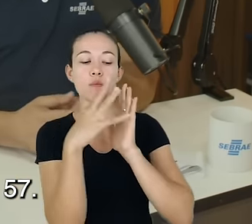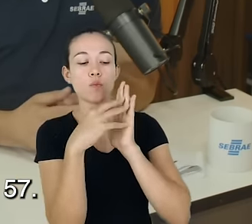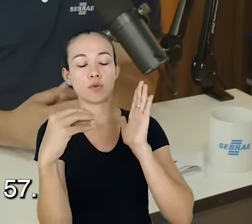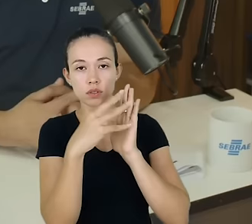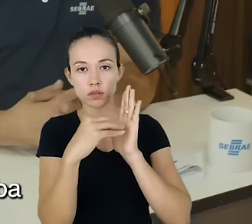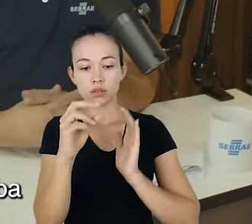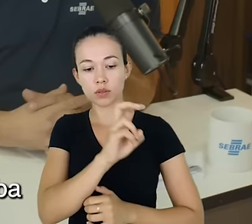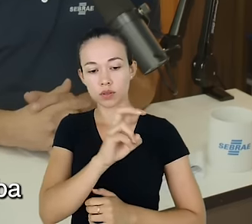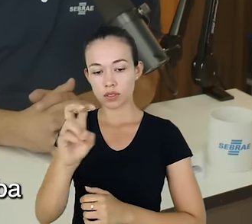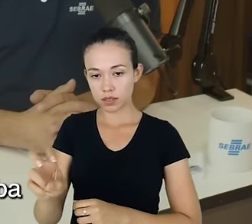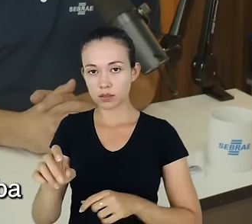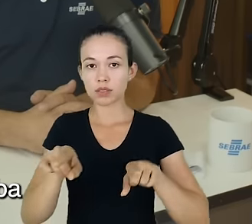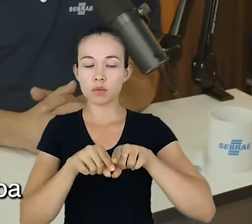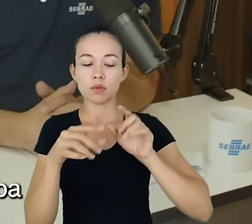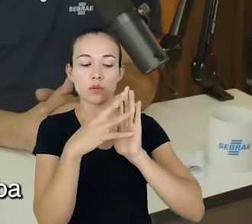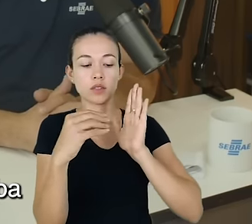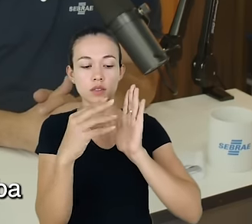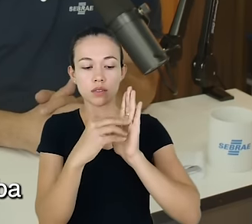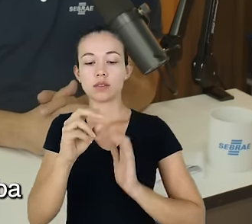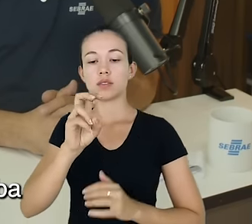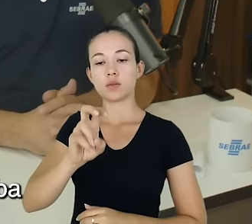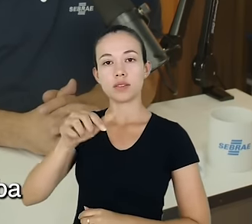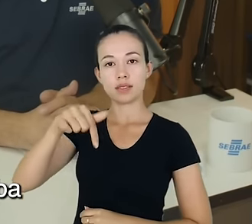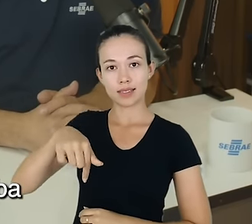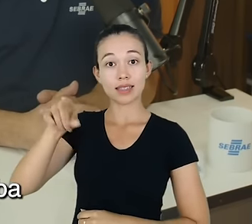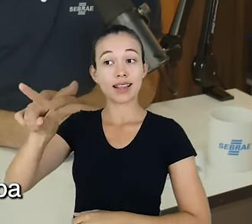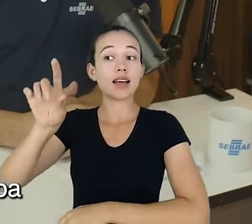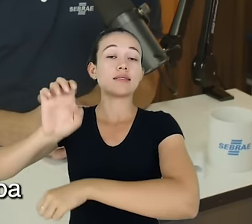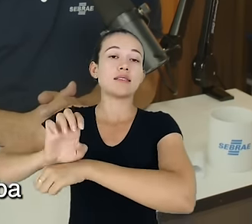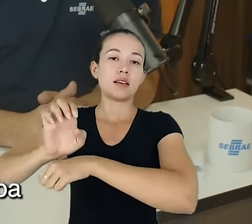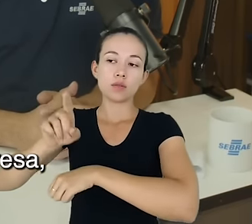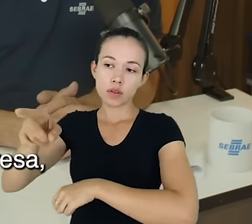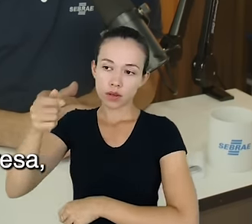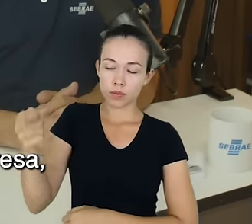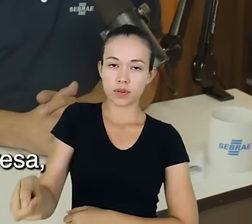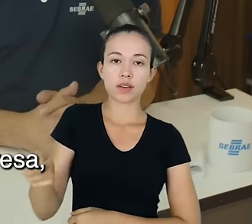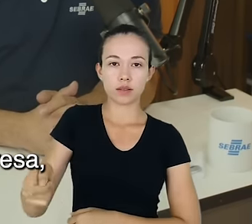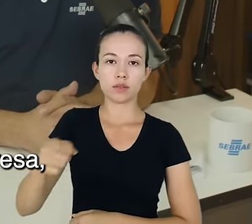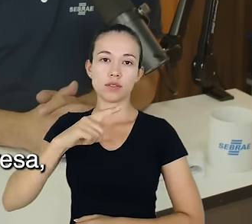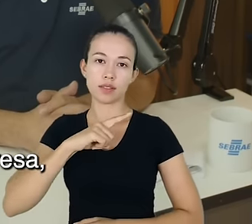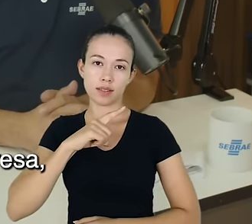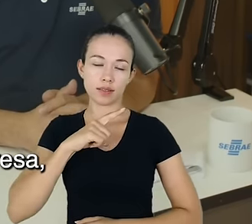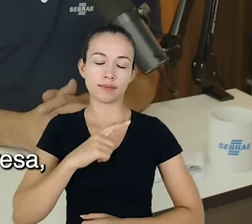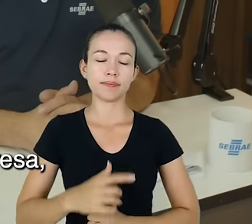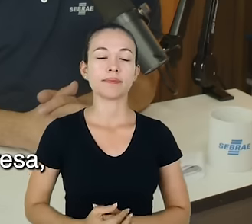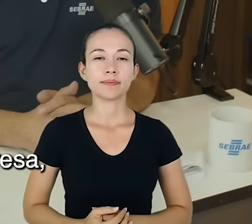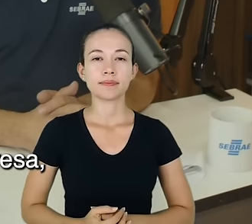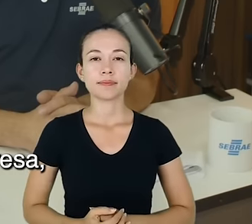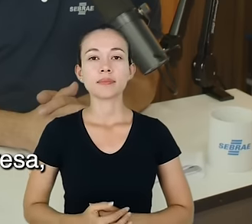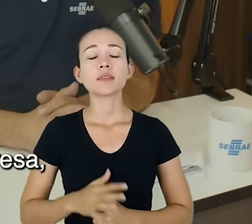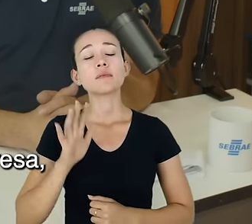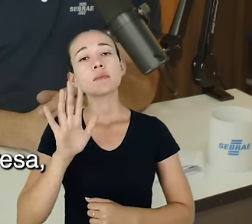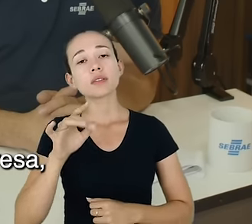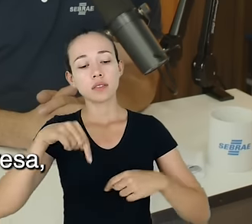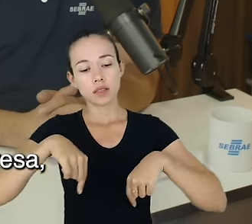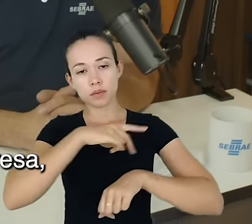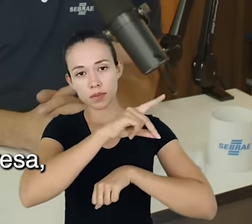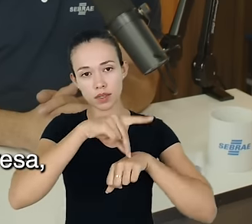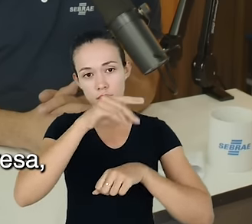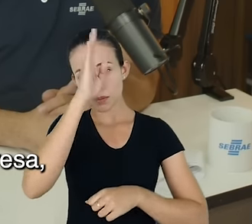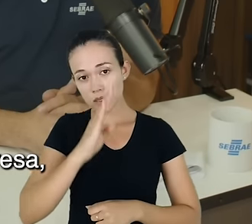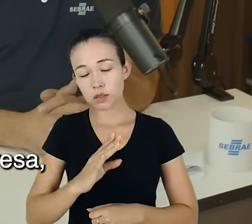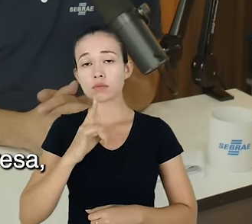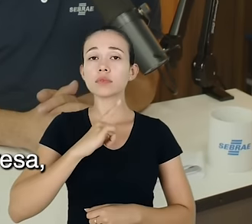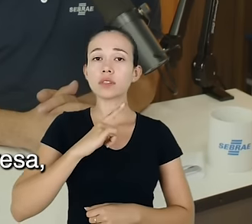57 no Brasil a a obrigatoriedade ela acaba variando né De acordo com o tipo de empresa